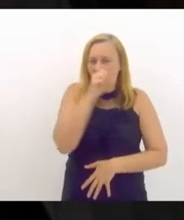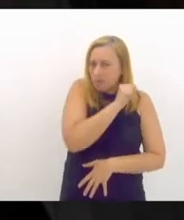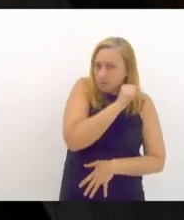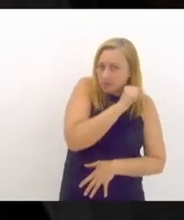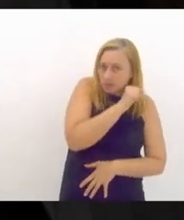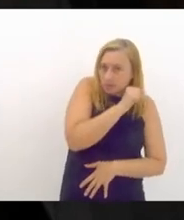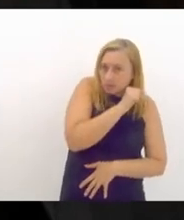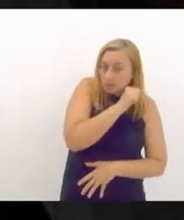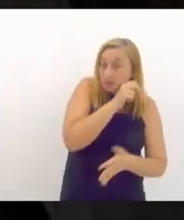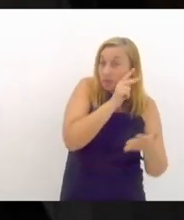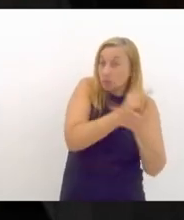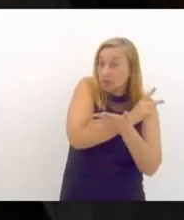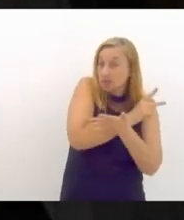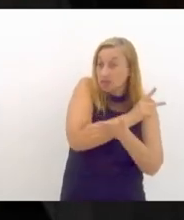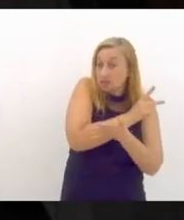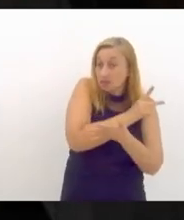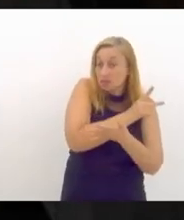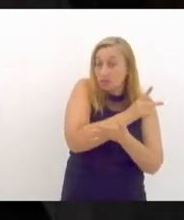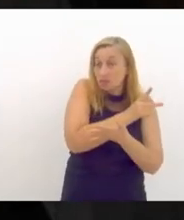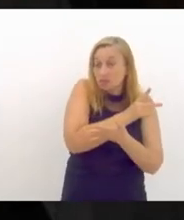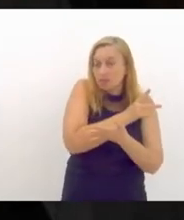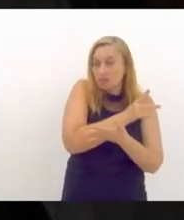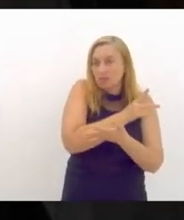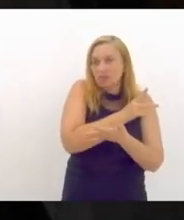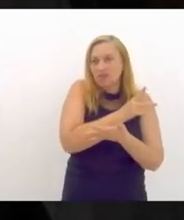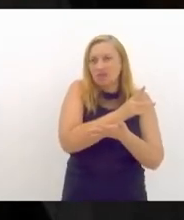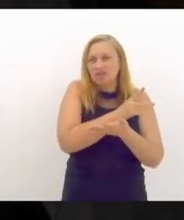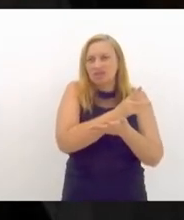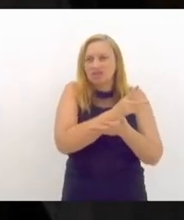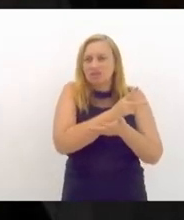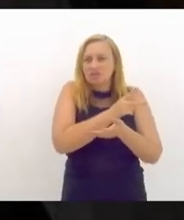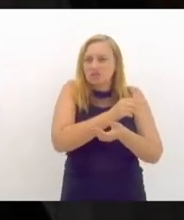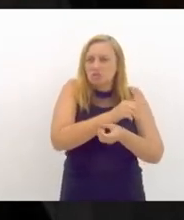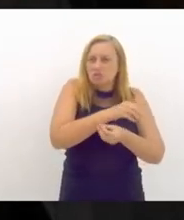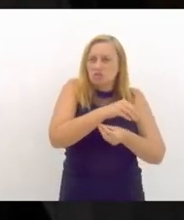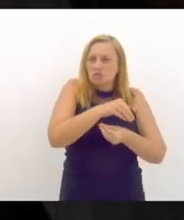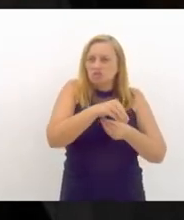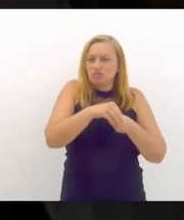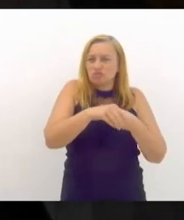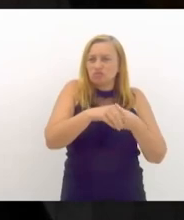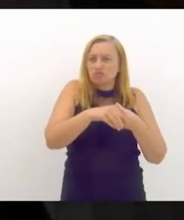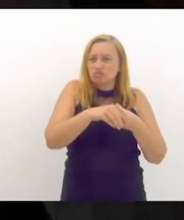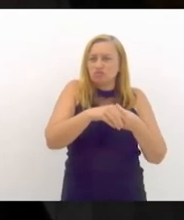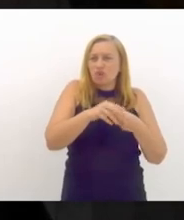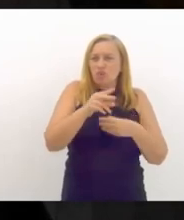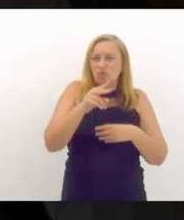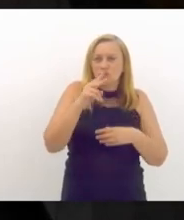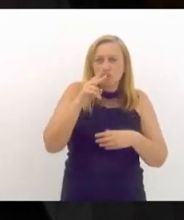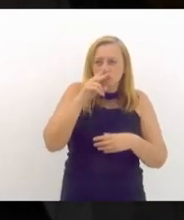que estão ocorrendo estão mexendo fortemente nos regimes de chuvas.